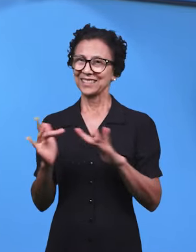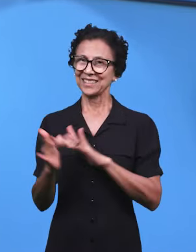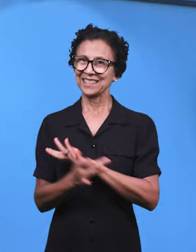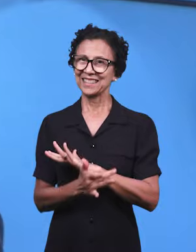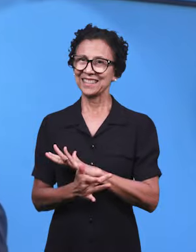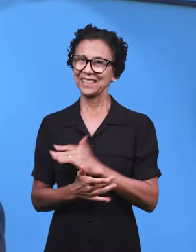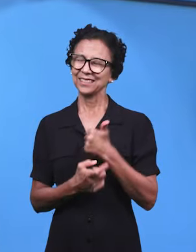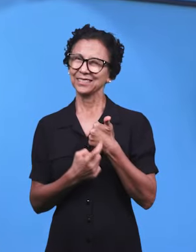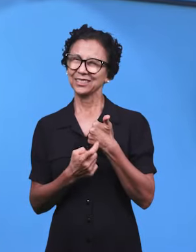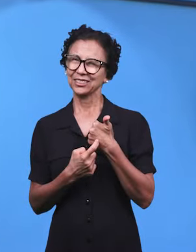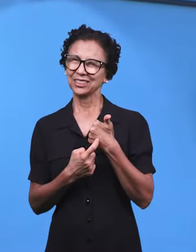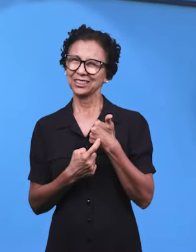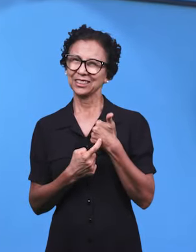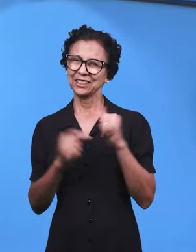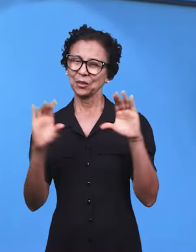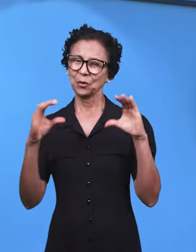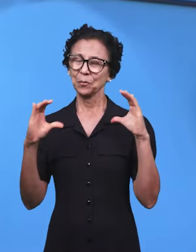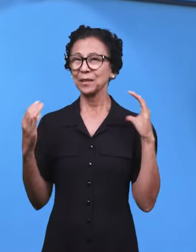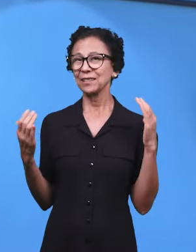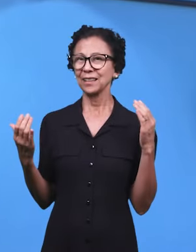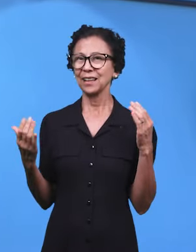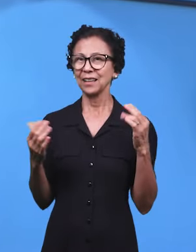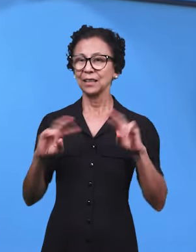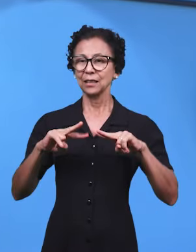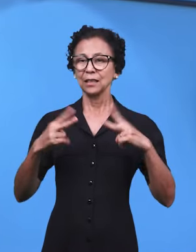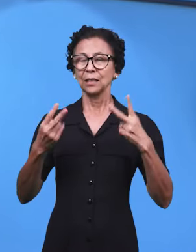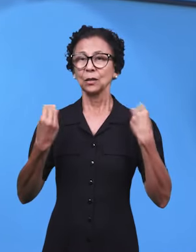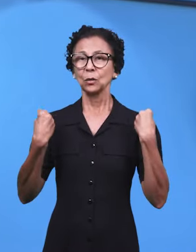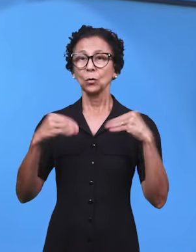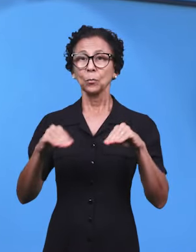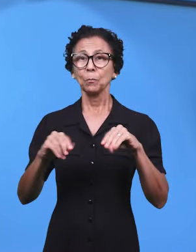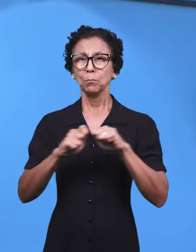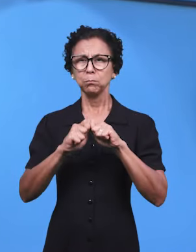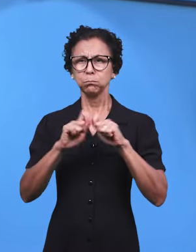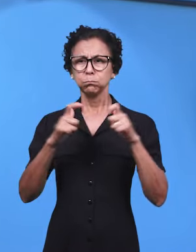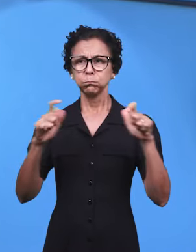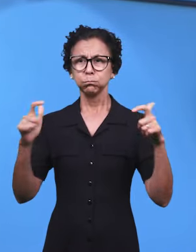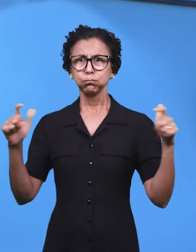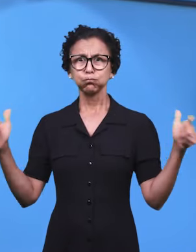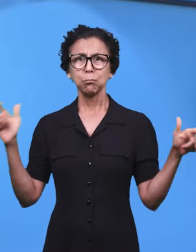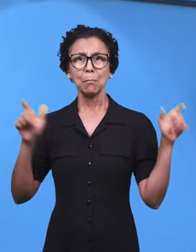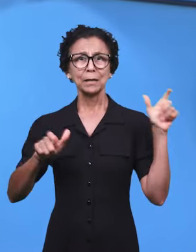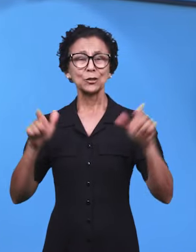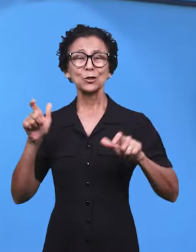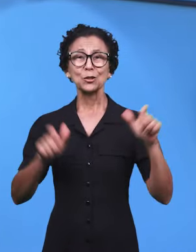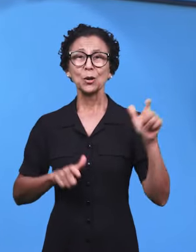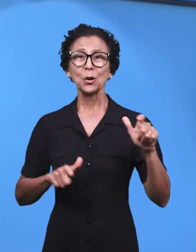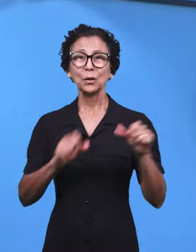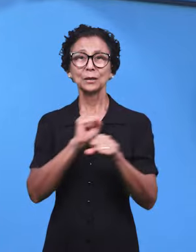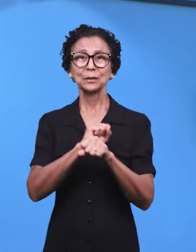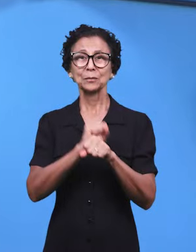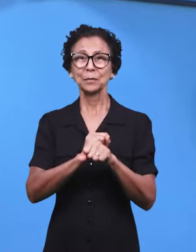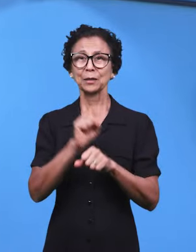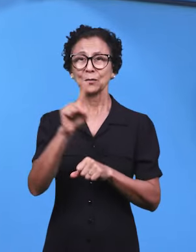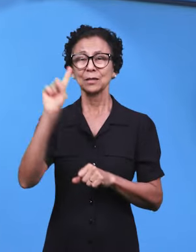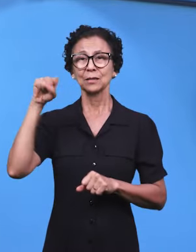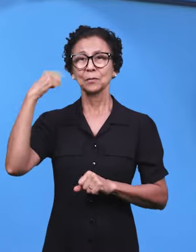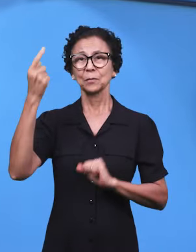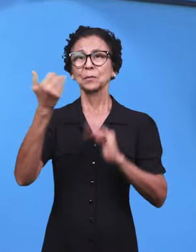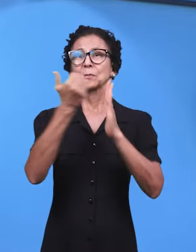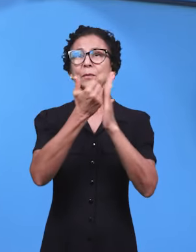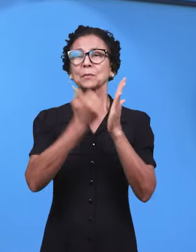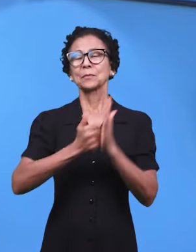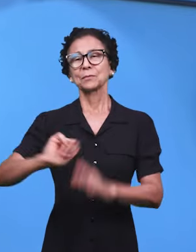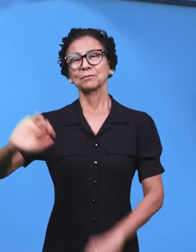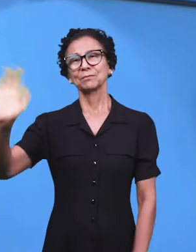a curtir, comentar e compartilhar este conteúdo para o máximo de pessoas que conseguir. Estamos esperando você no próximo